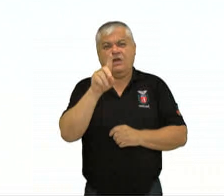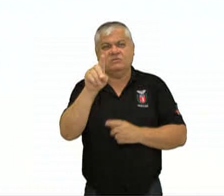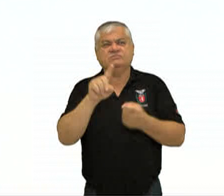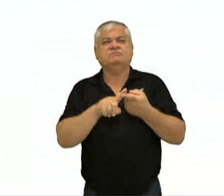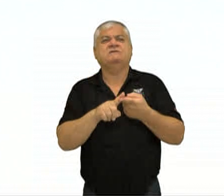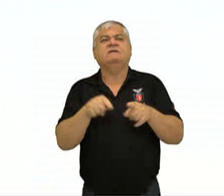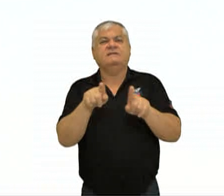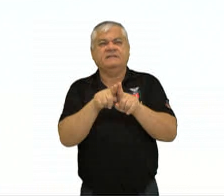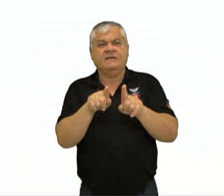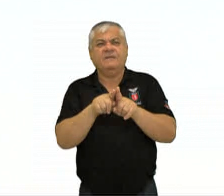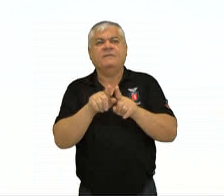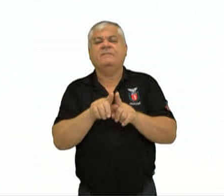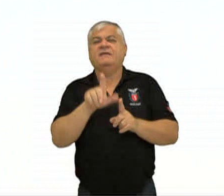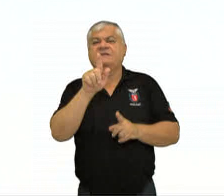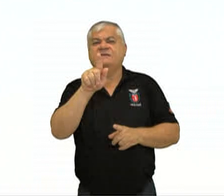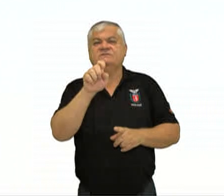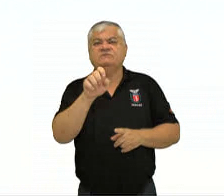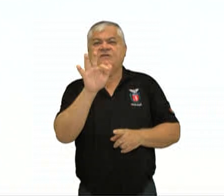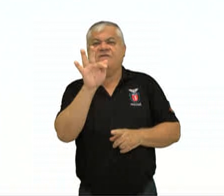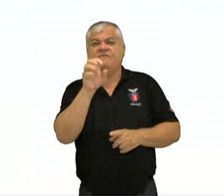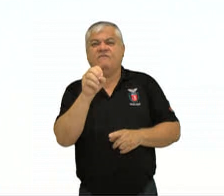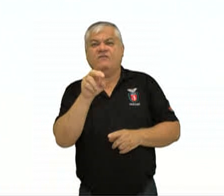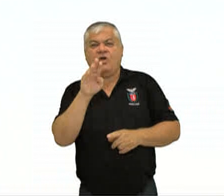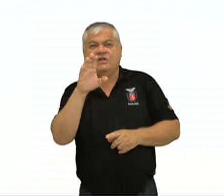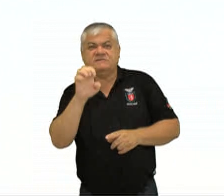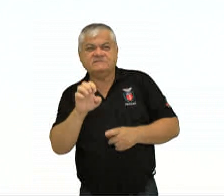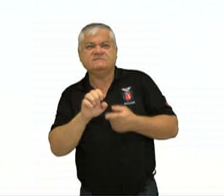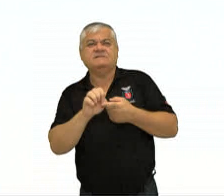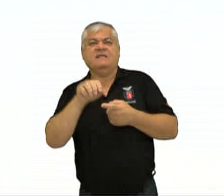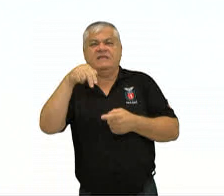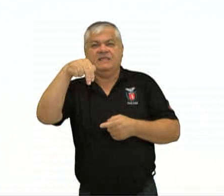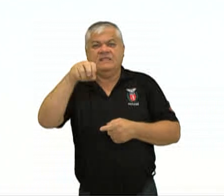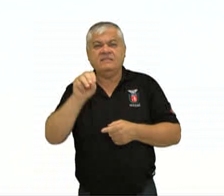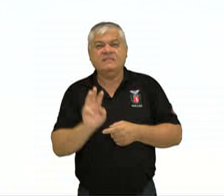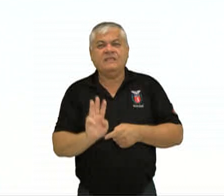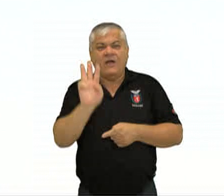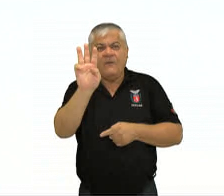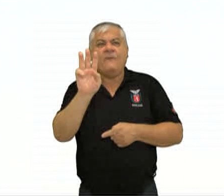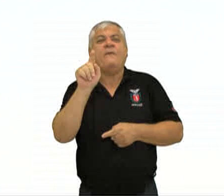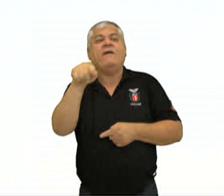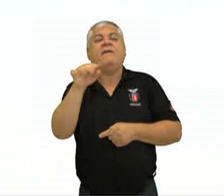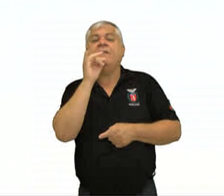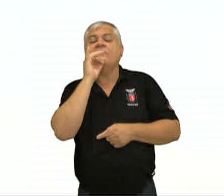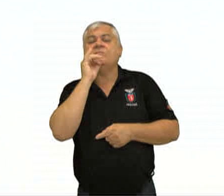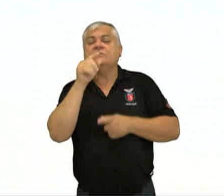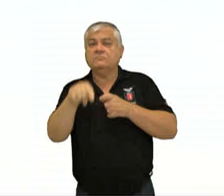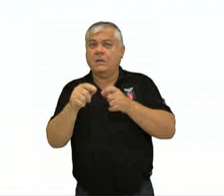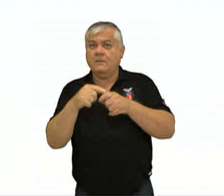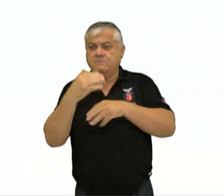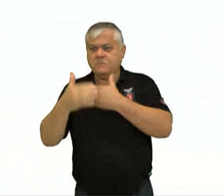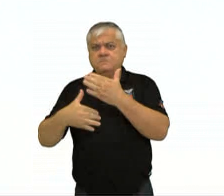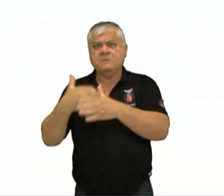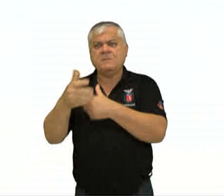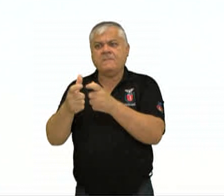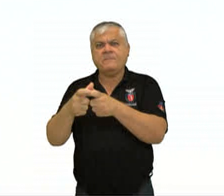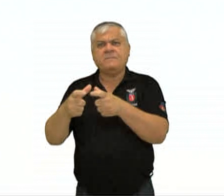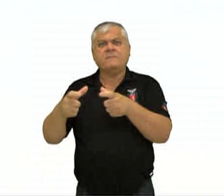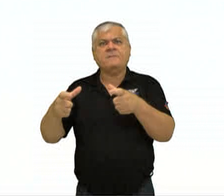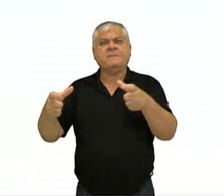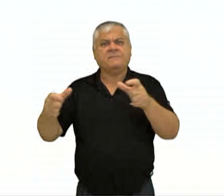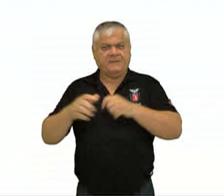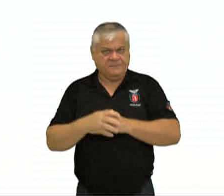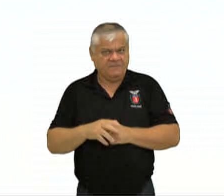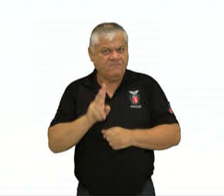o GeForce Now, da NVIDIA. Tudo isso indica que a evolução destes mercados continuará a acontecer a largos